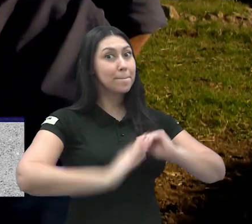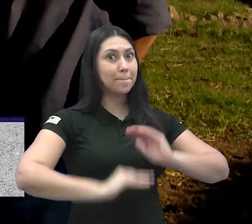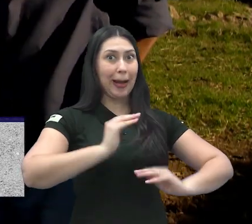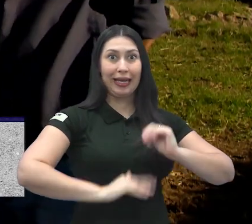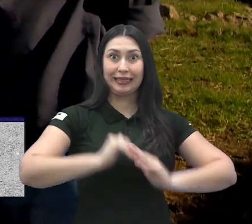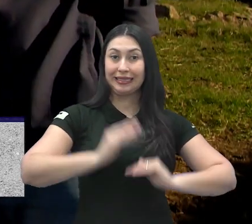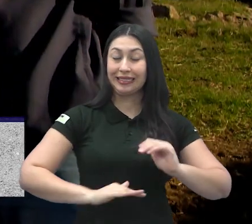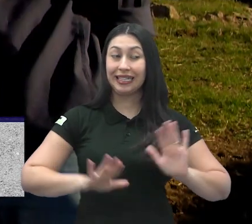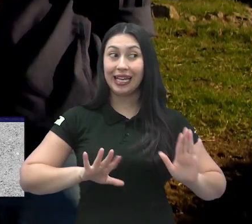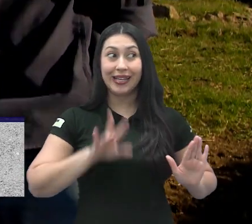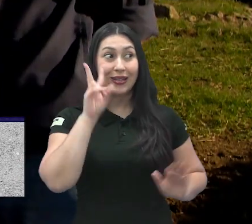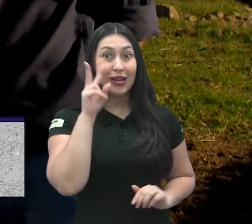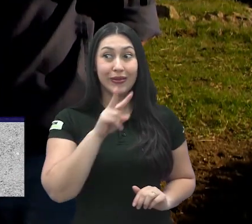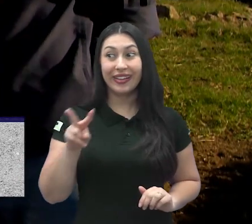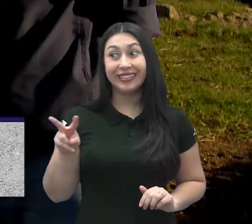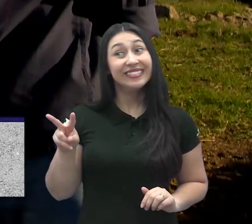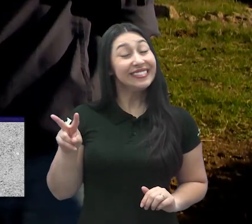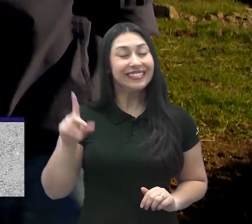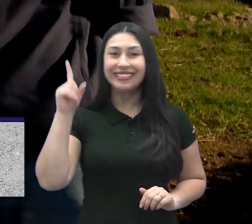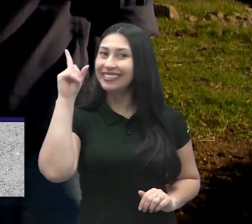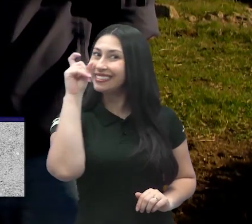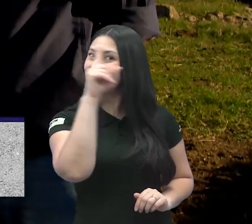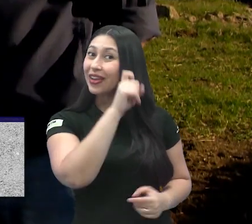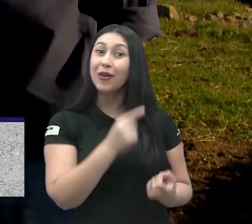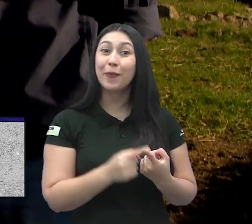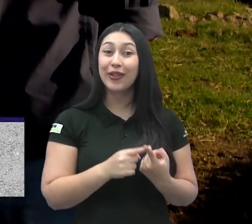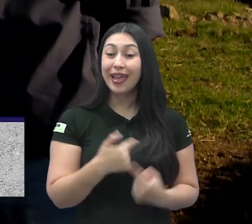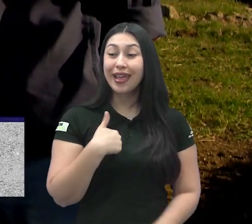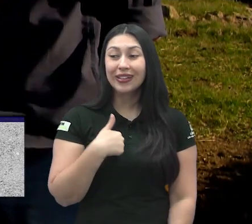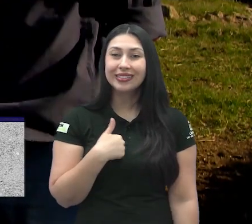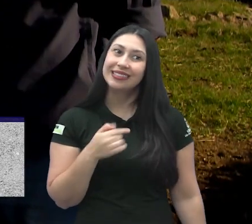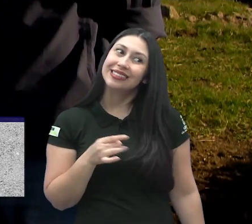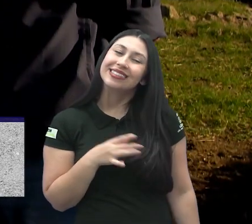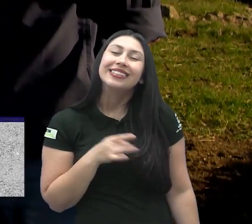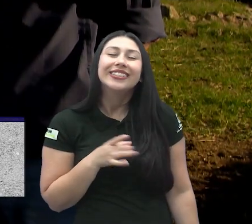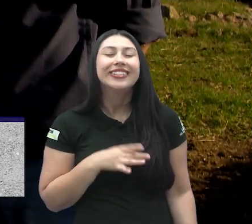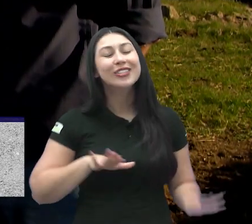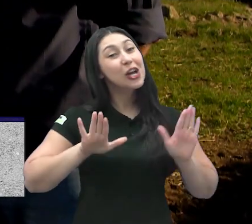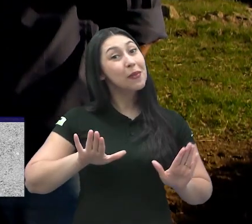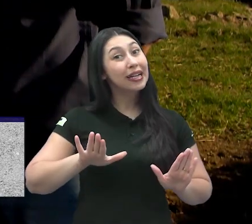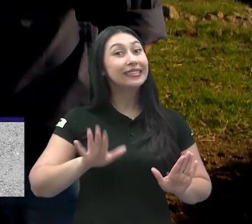funções aí. Pelo que eu já olhei aqui, vai ser um pouco complicado, ainda mais que a repórter aqui é um pouco medrosa, mas vamos ver como que eu me